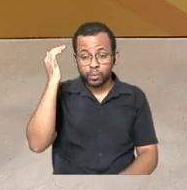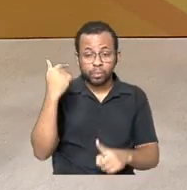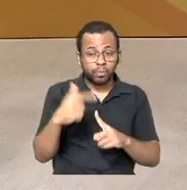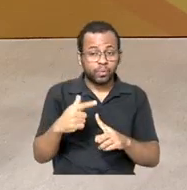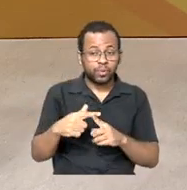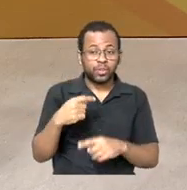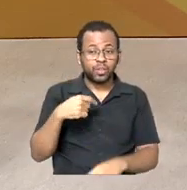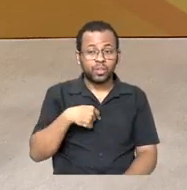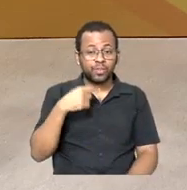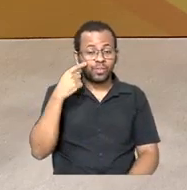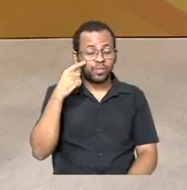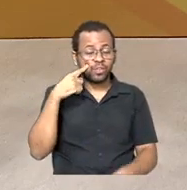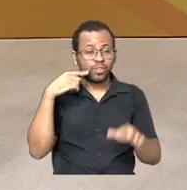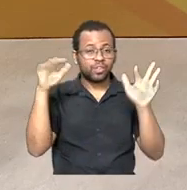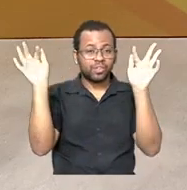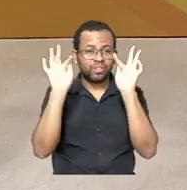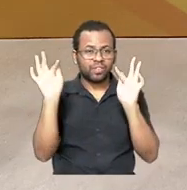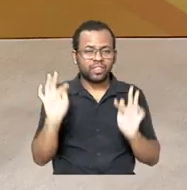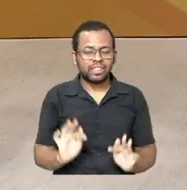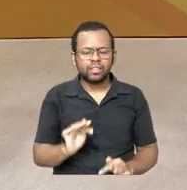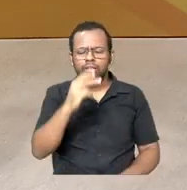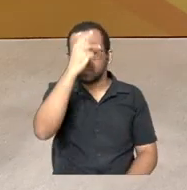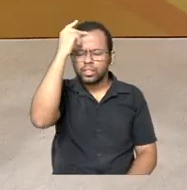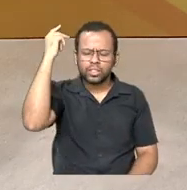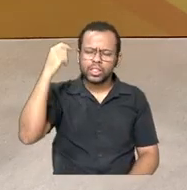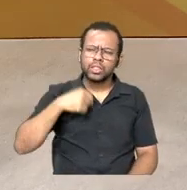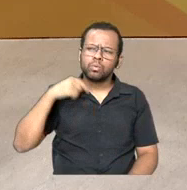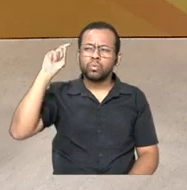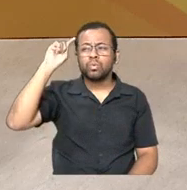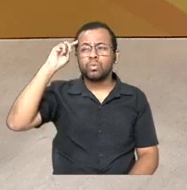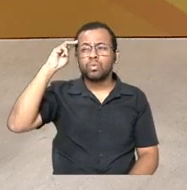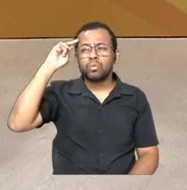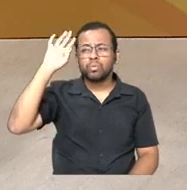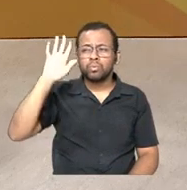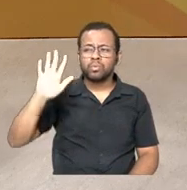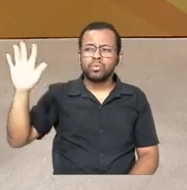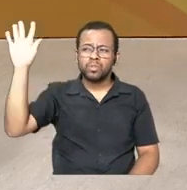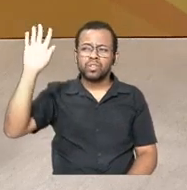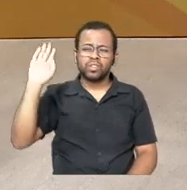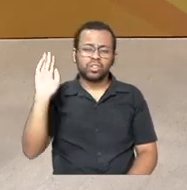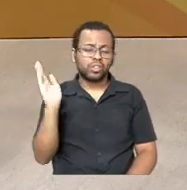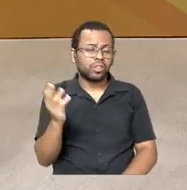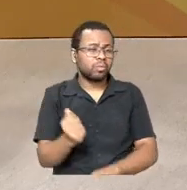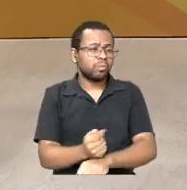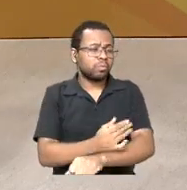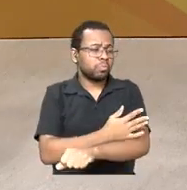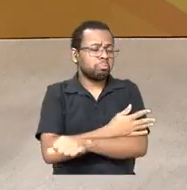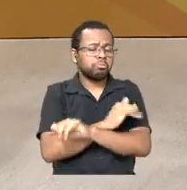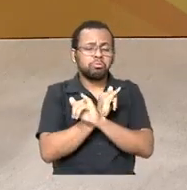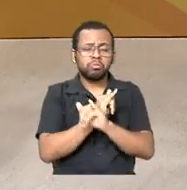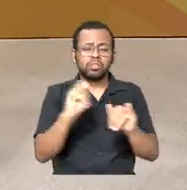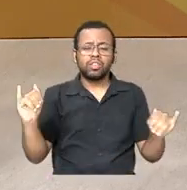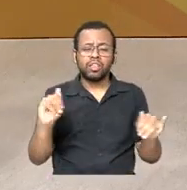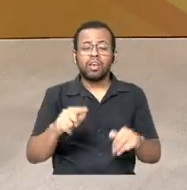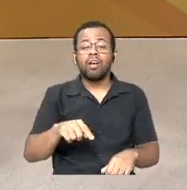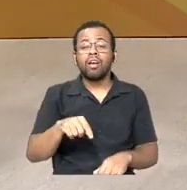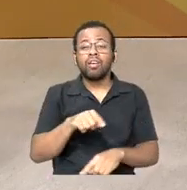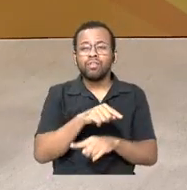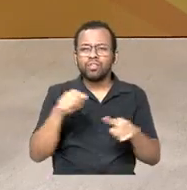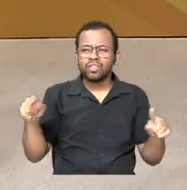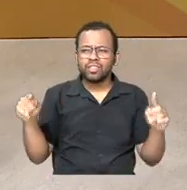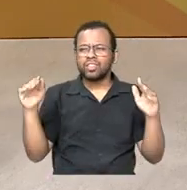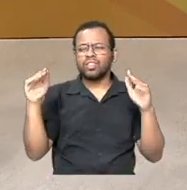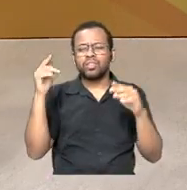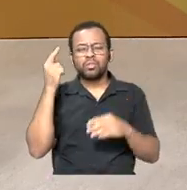eu vejo aqui a alegria das pessoas e eu fico imaginando né a gente se emociona em dar essa notícia imagina vocês